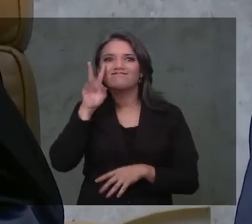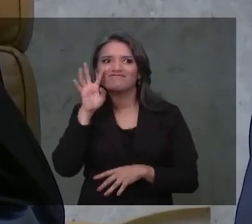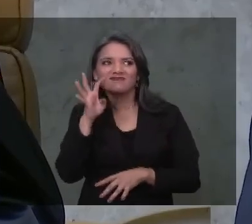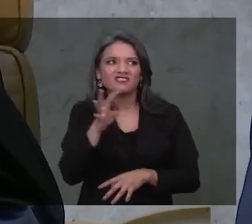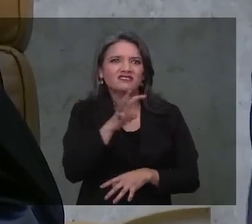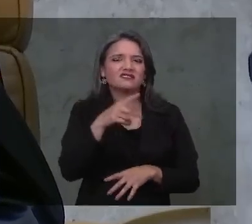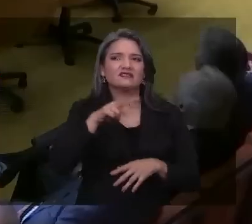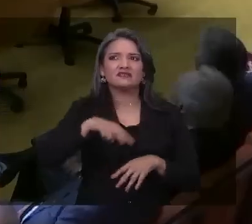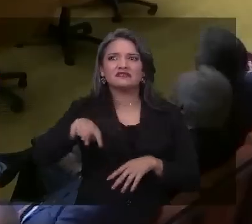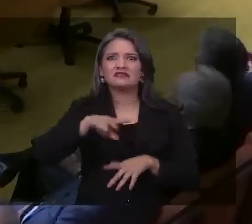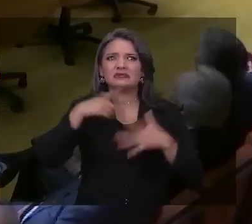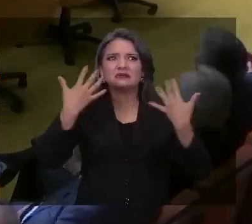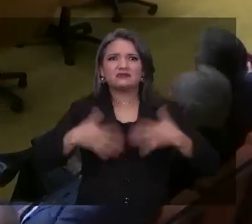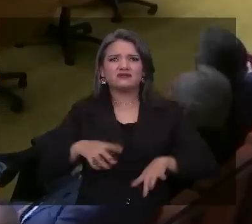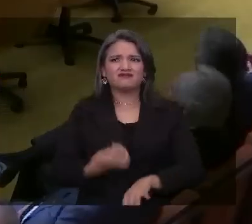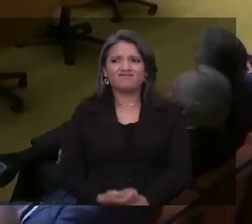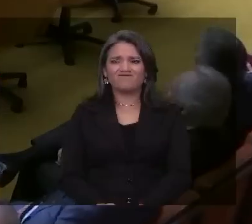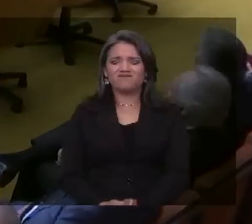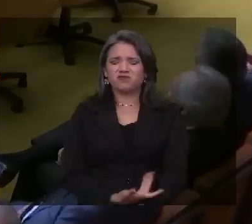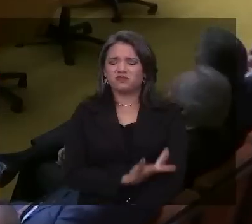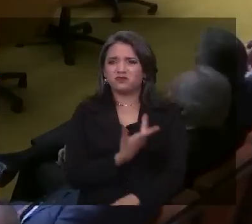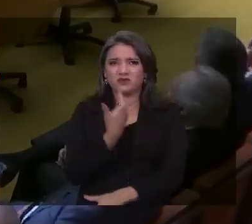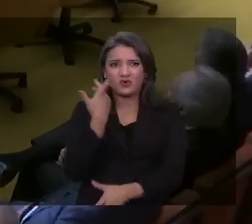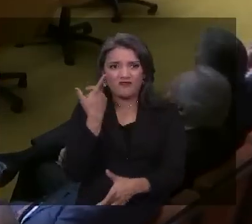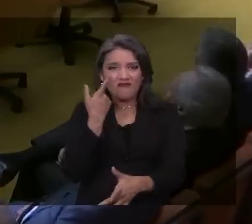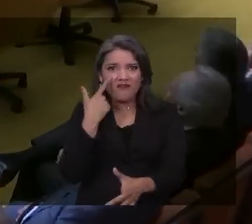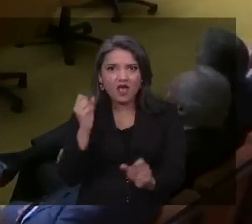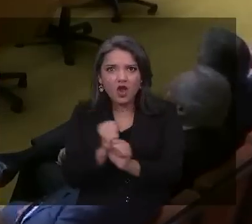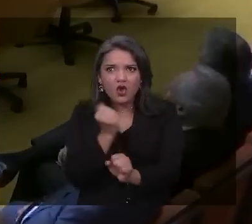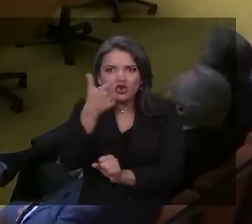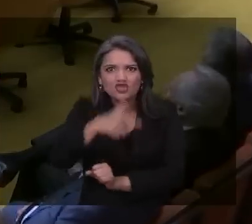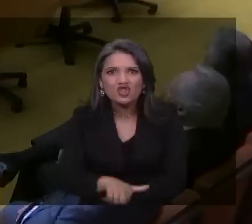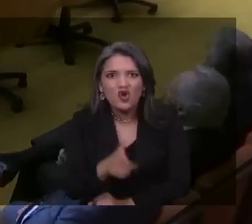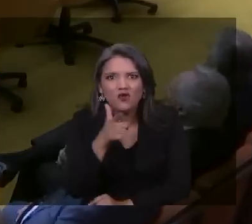foi uma emoção, em tão pouco tempo, ver tudo reconstruído.